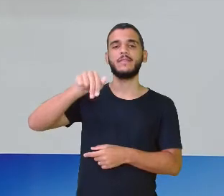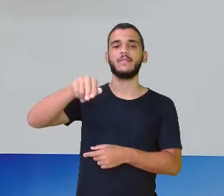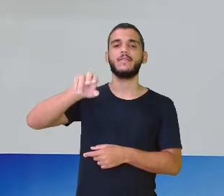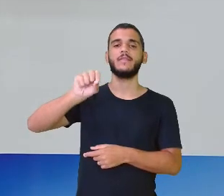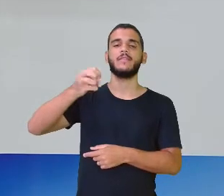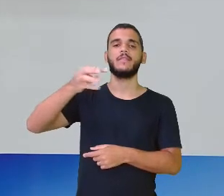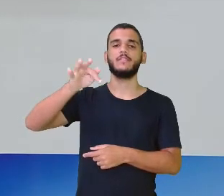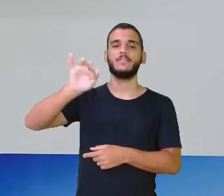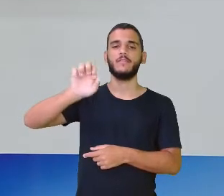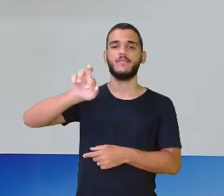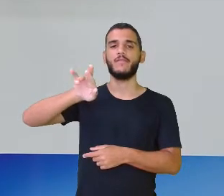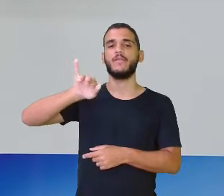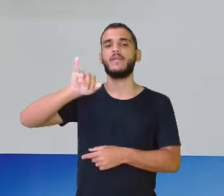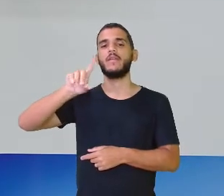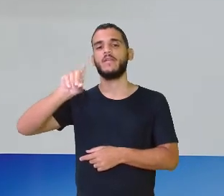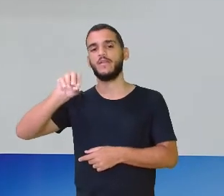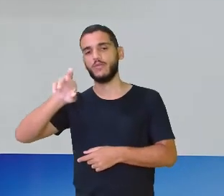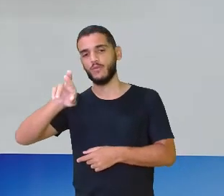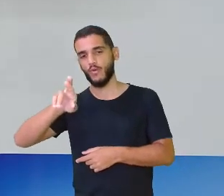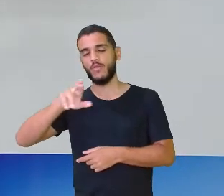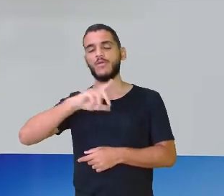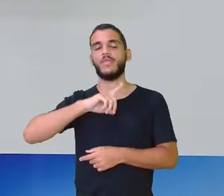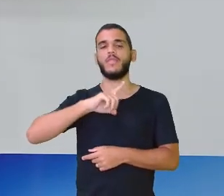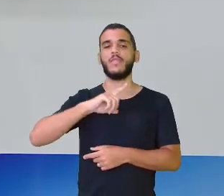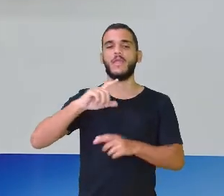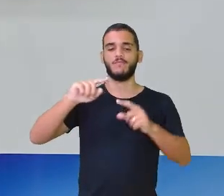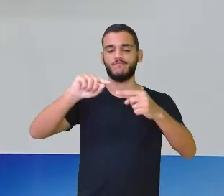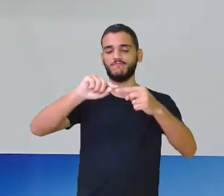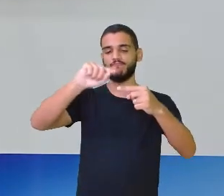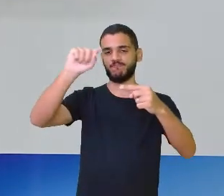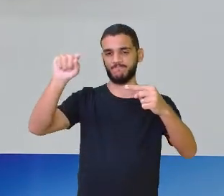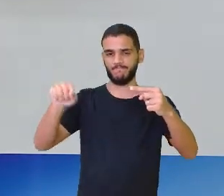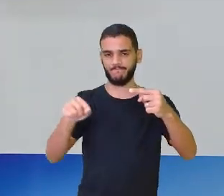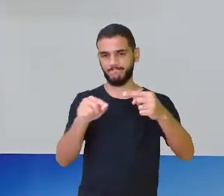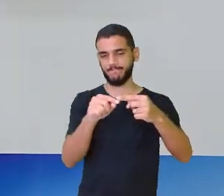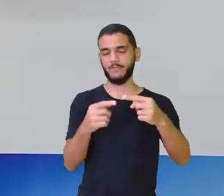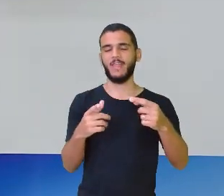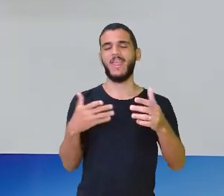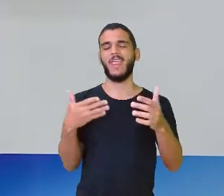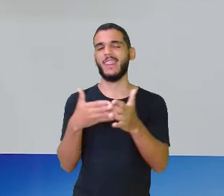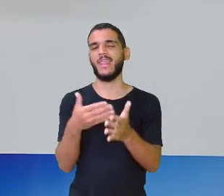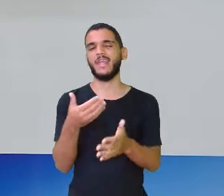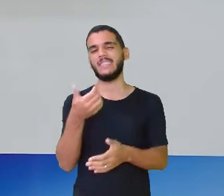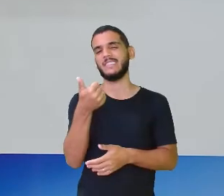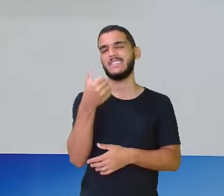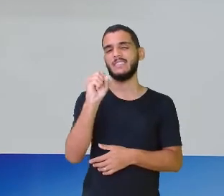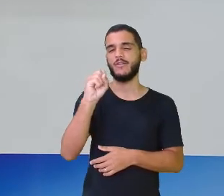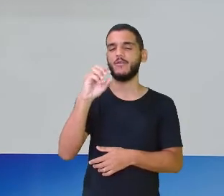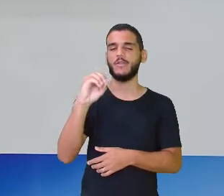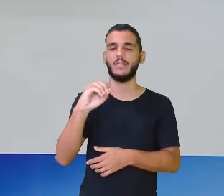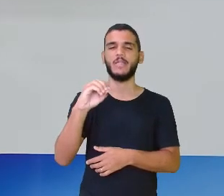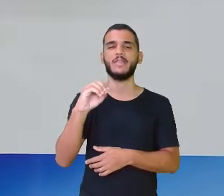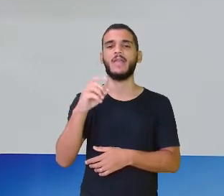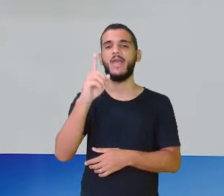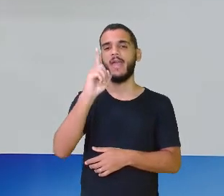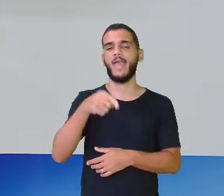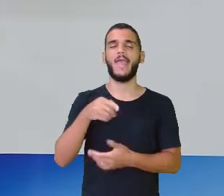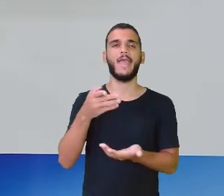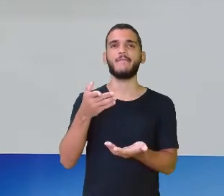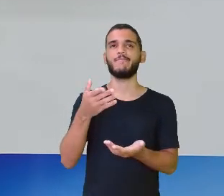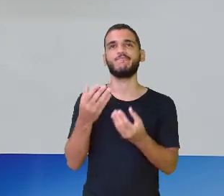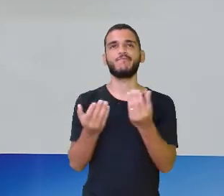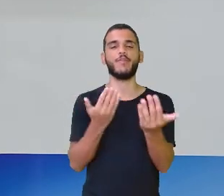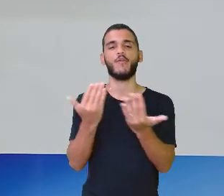eu preciso medir ângulos até 180, pensa que é a meia volta. É como se eu